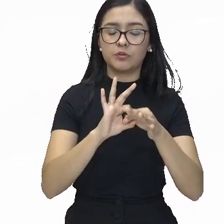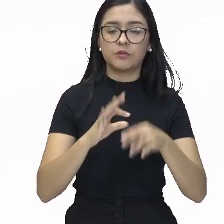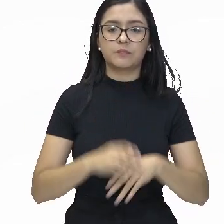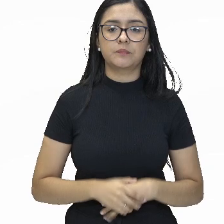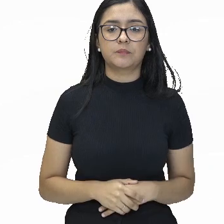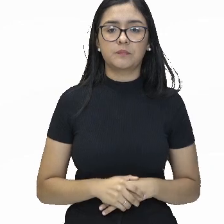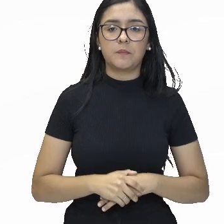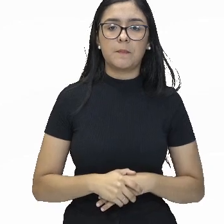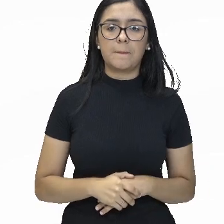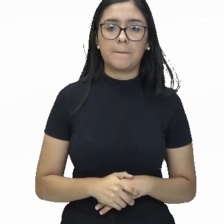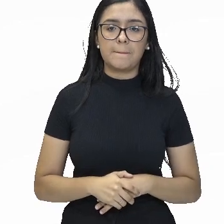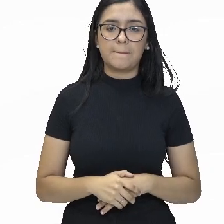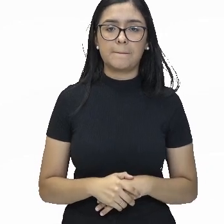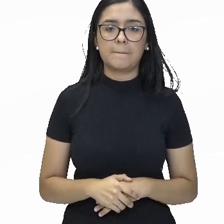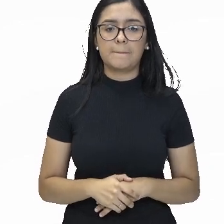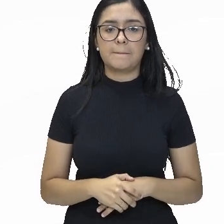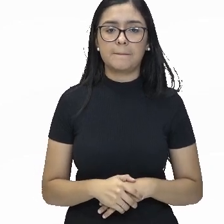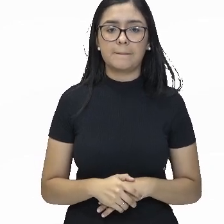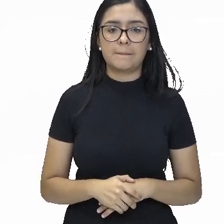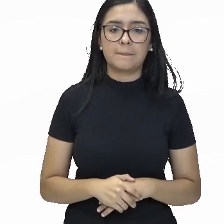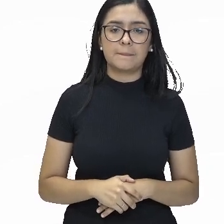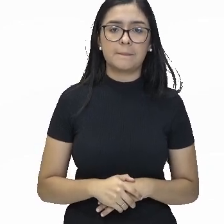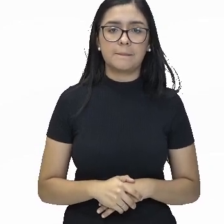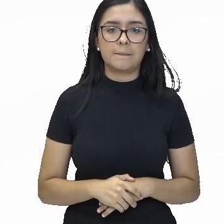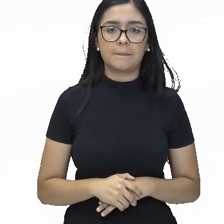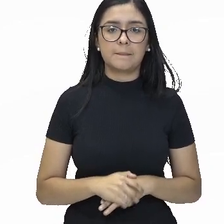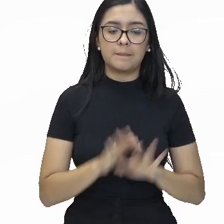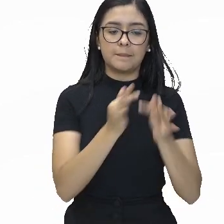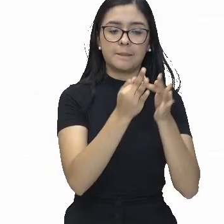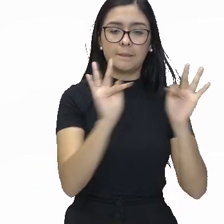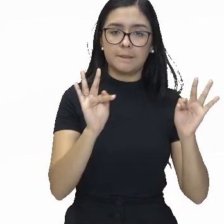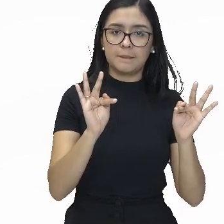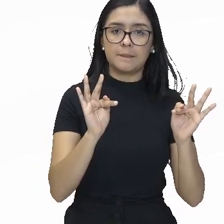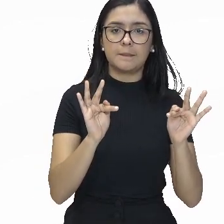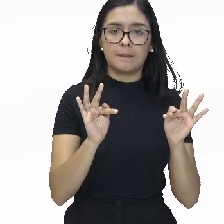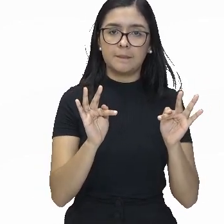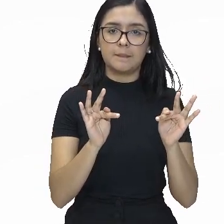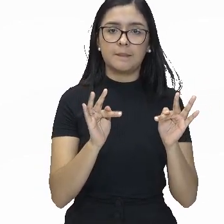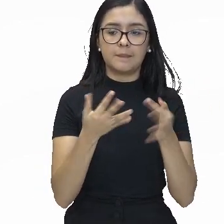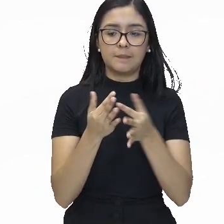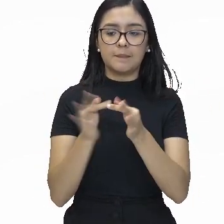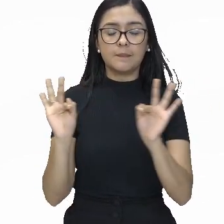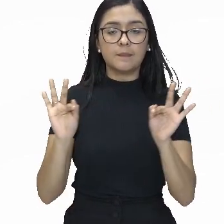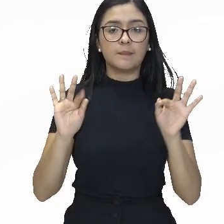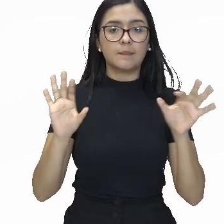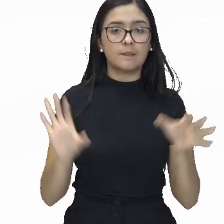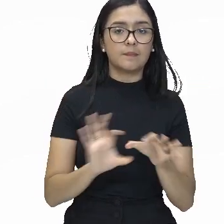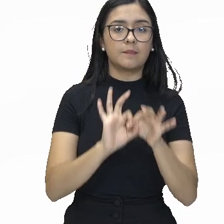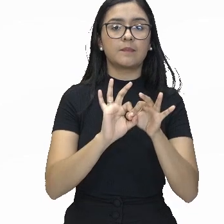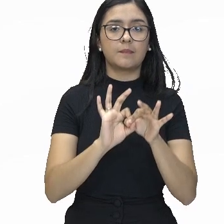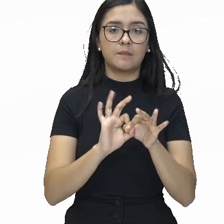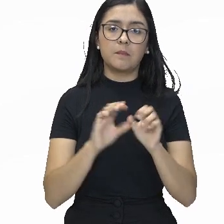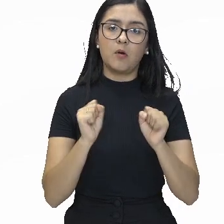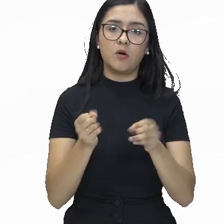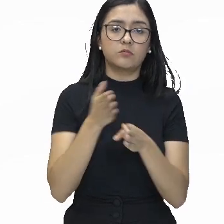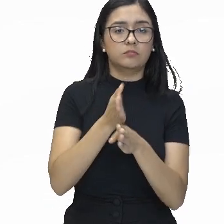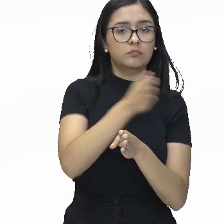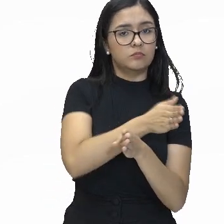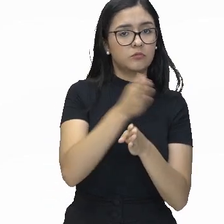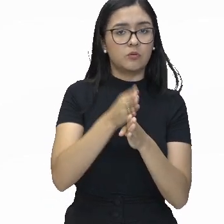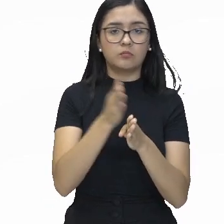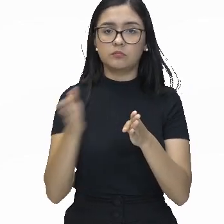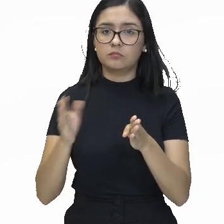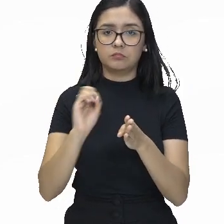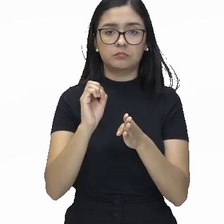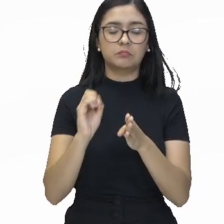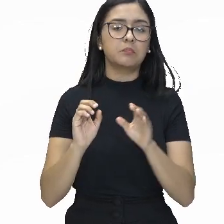são subordinadas a uma oração que veio antes dela. Ou mesmo depois, porque a oração